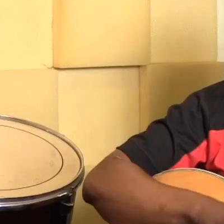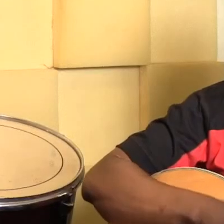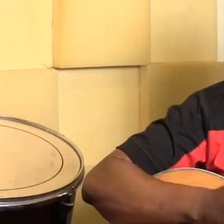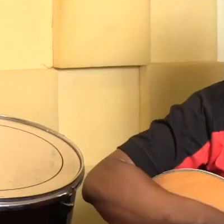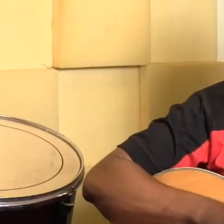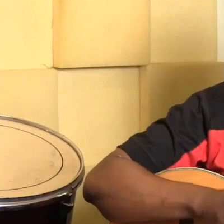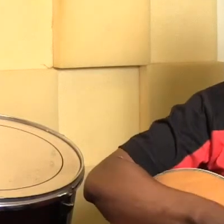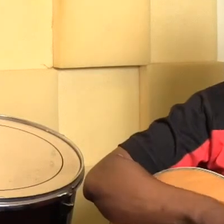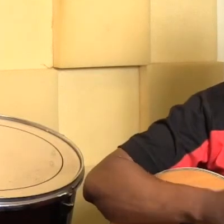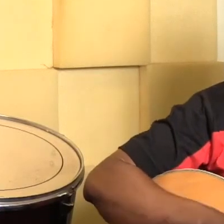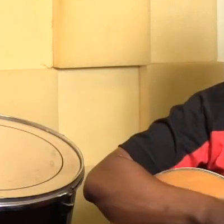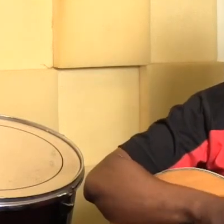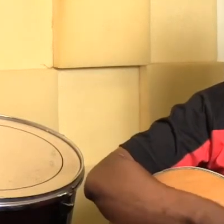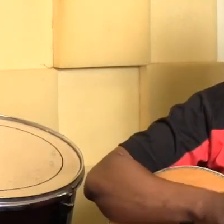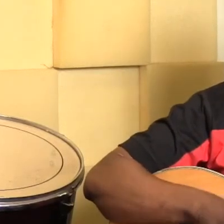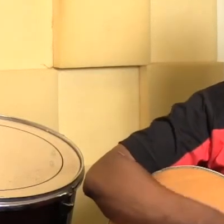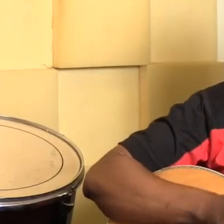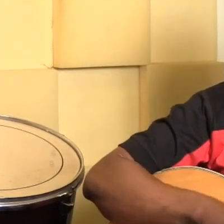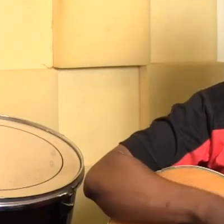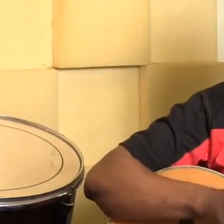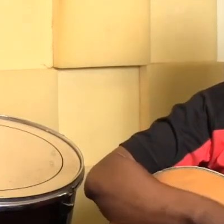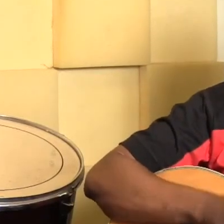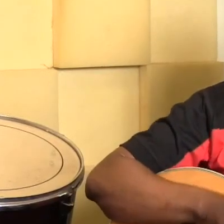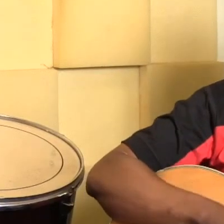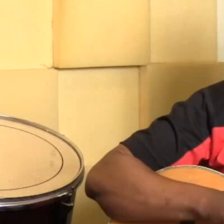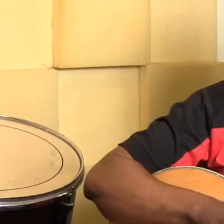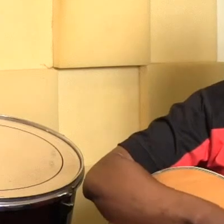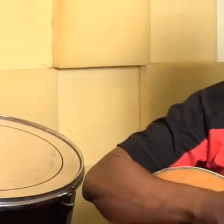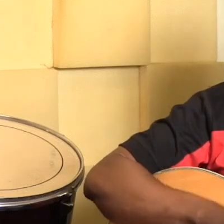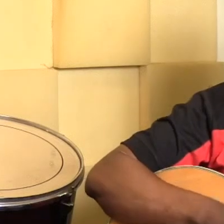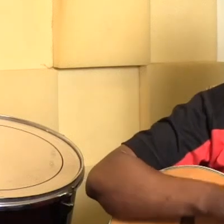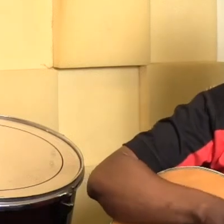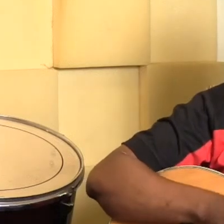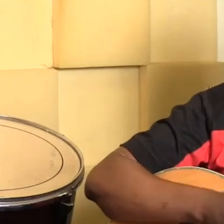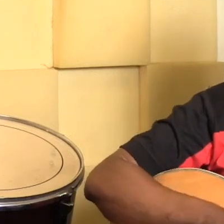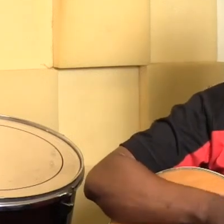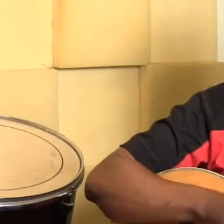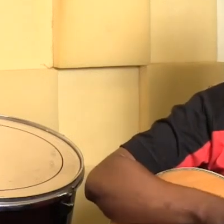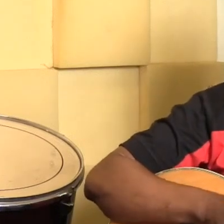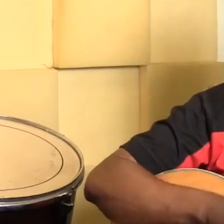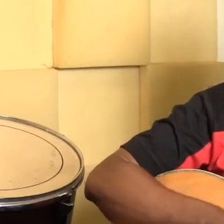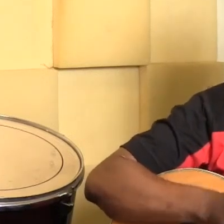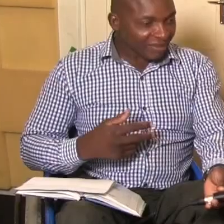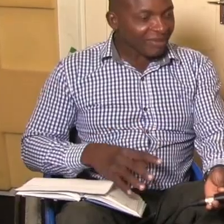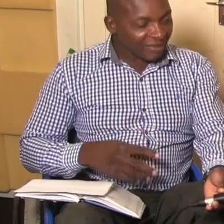a cabeça, mas também sei que enquanto se começa